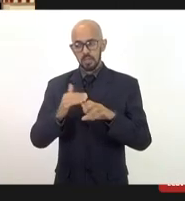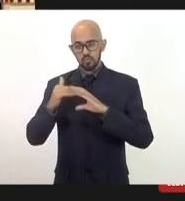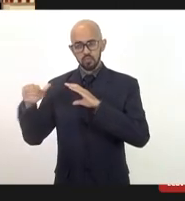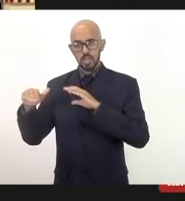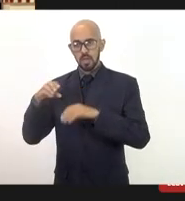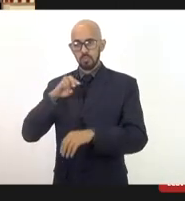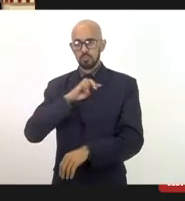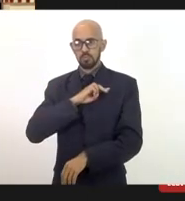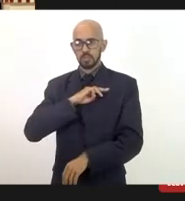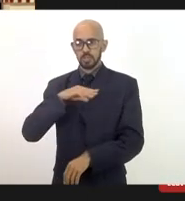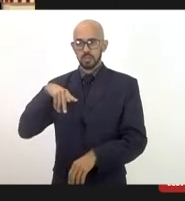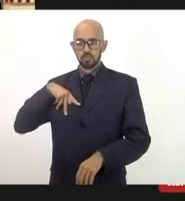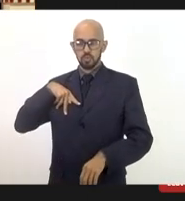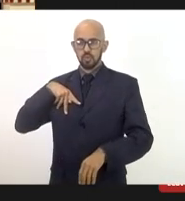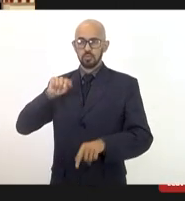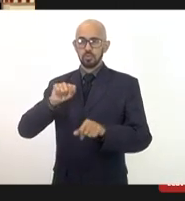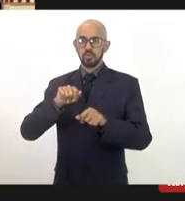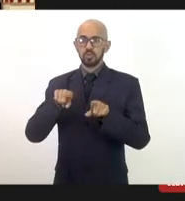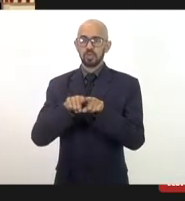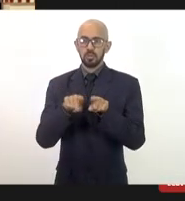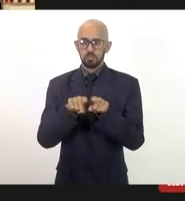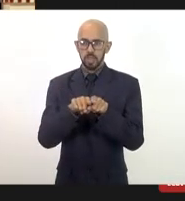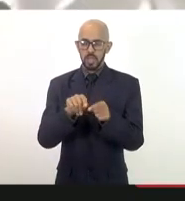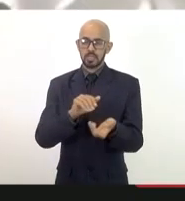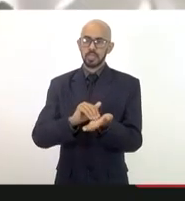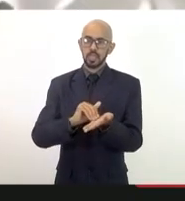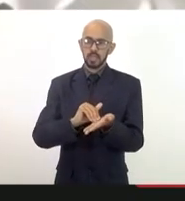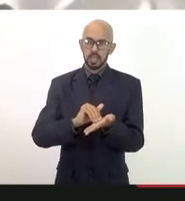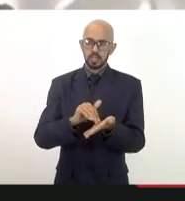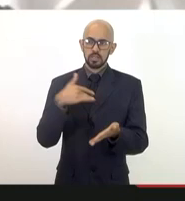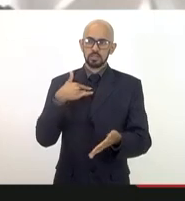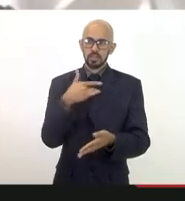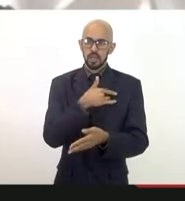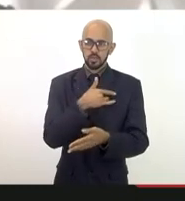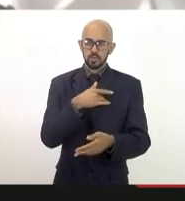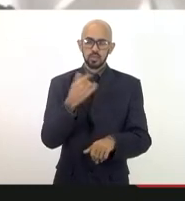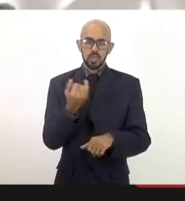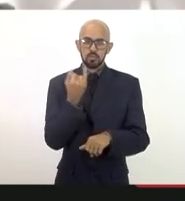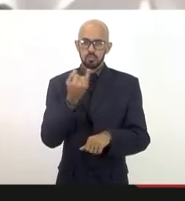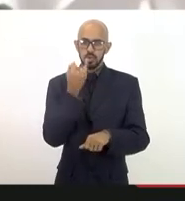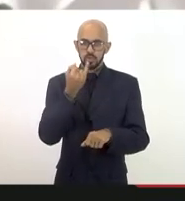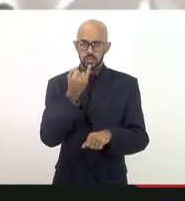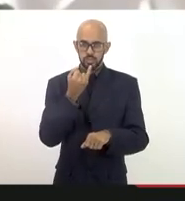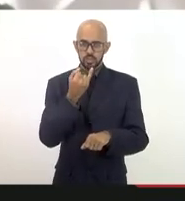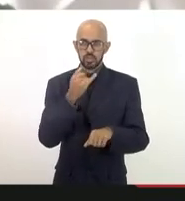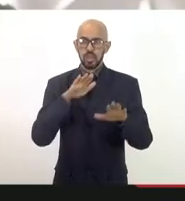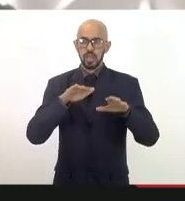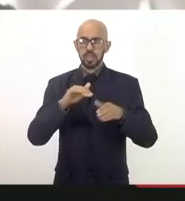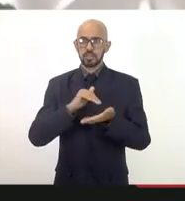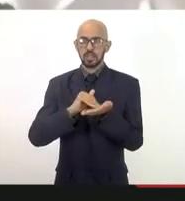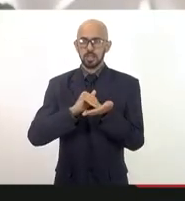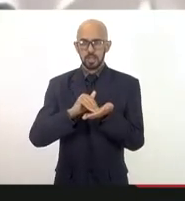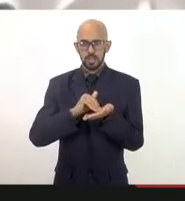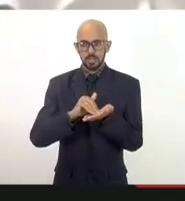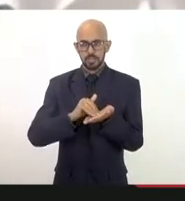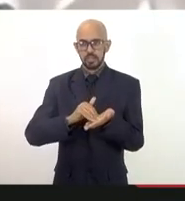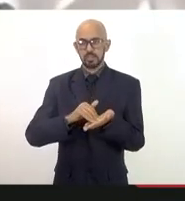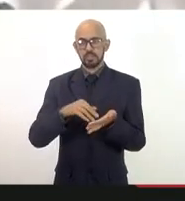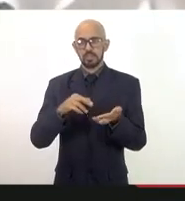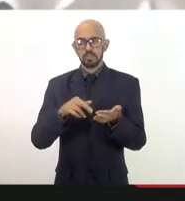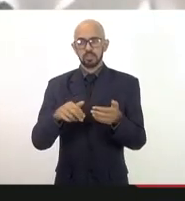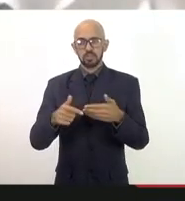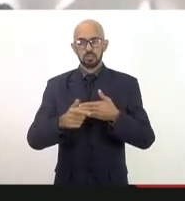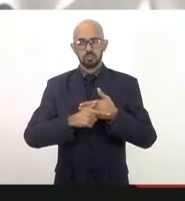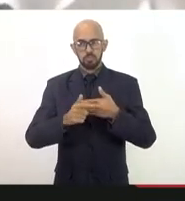comunicar à Secretaria de Estado de Saúde, que eu acho que também é importante que a Secretaria, ainda que seja da atribuição do